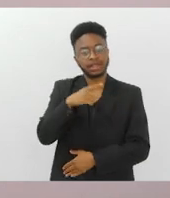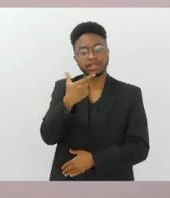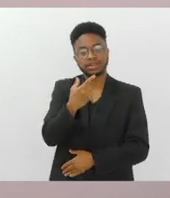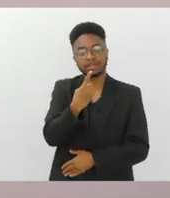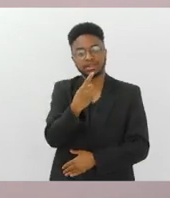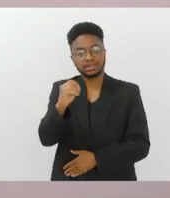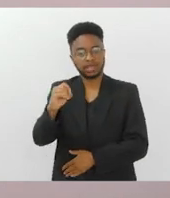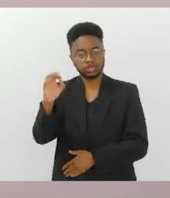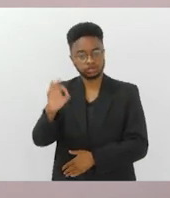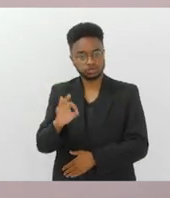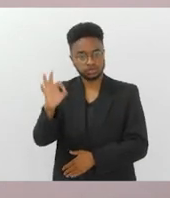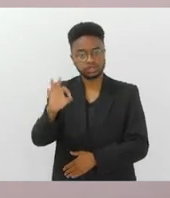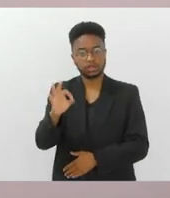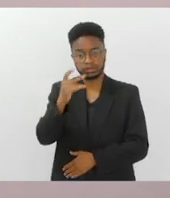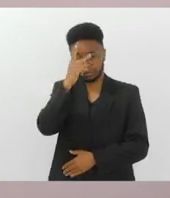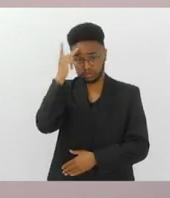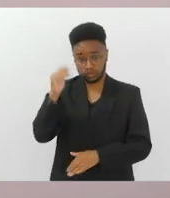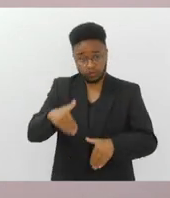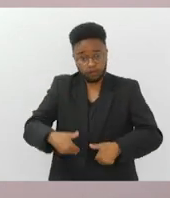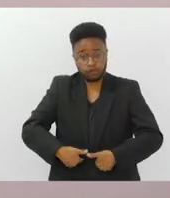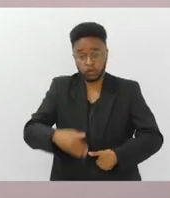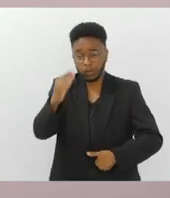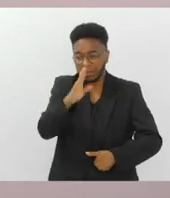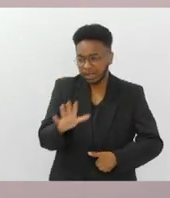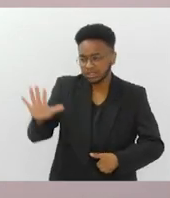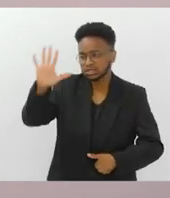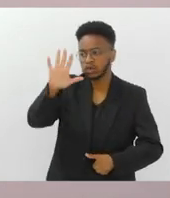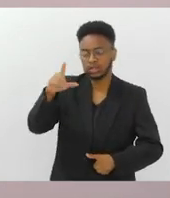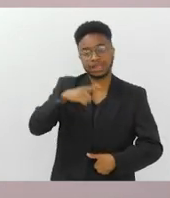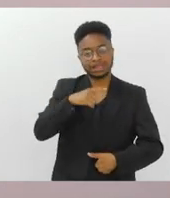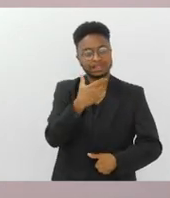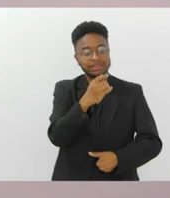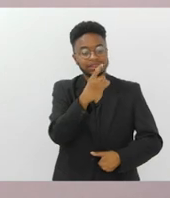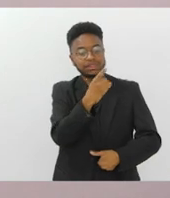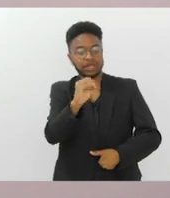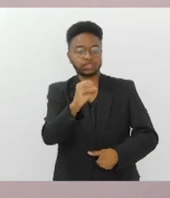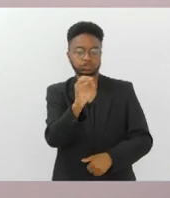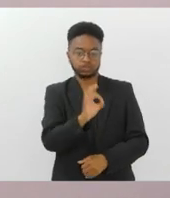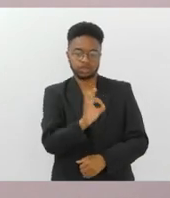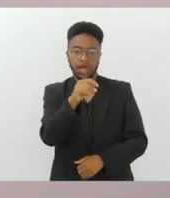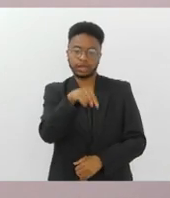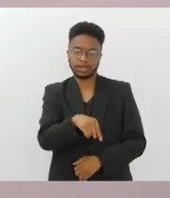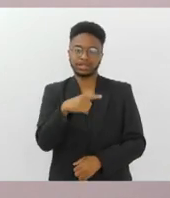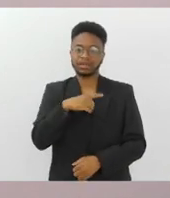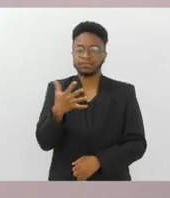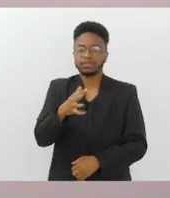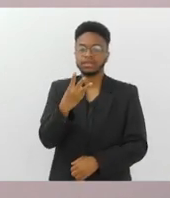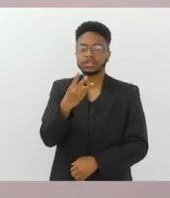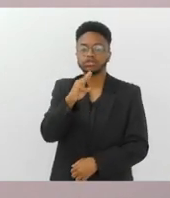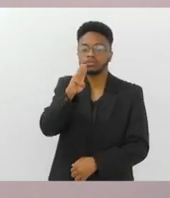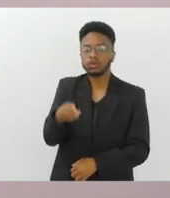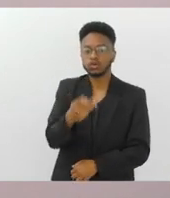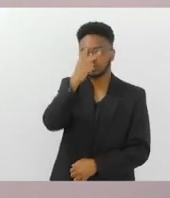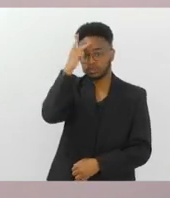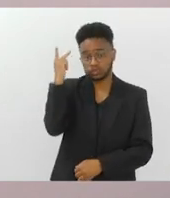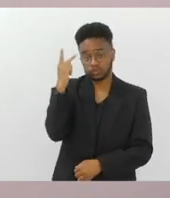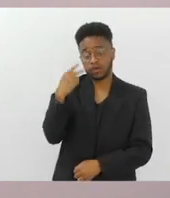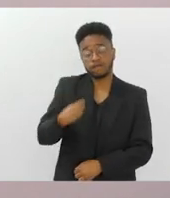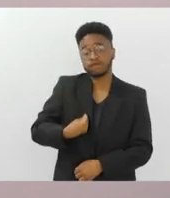10% dos famintos do Brasil, ou seja, a gente tem cerca de 3 milhões de pessoas vivendo em condições